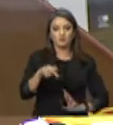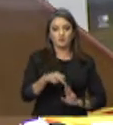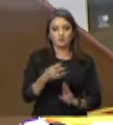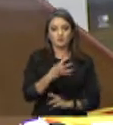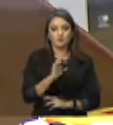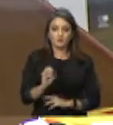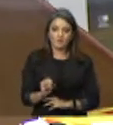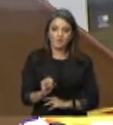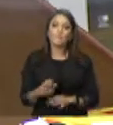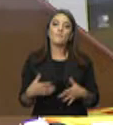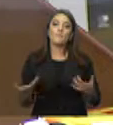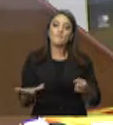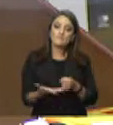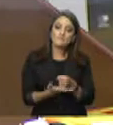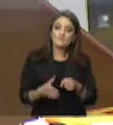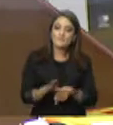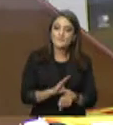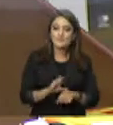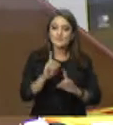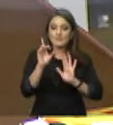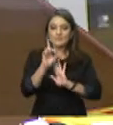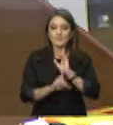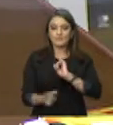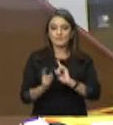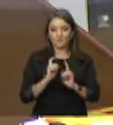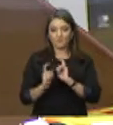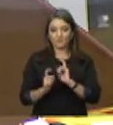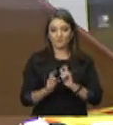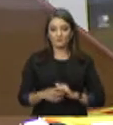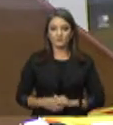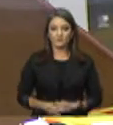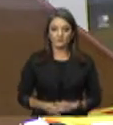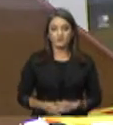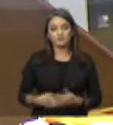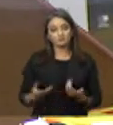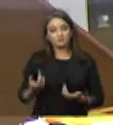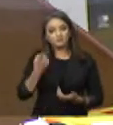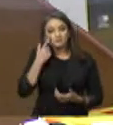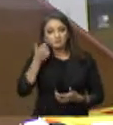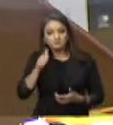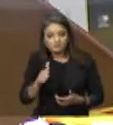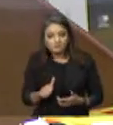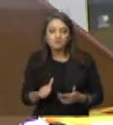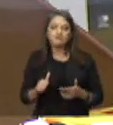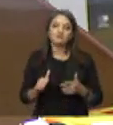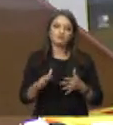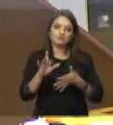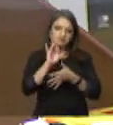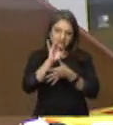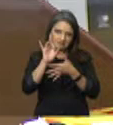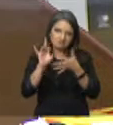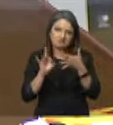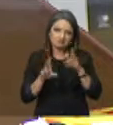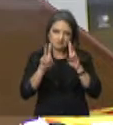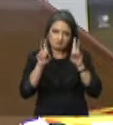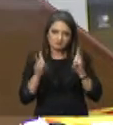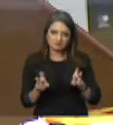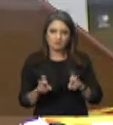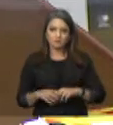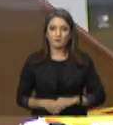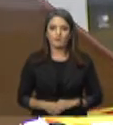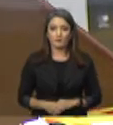segundo os princípios constitucionais do Direito Administrativo sancionador passo análise desses diferentes aspectos do problema